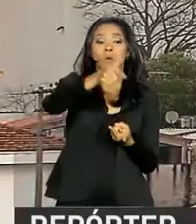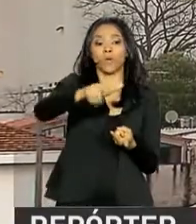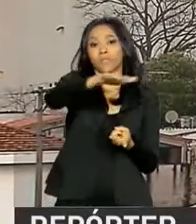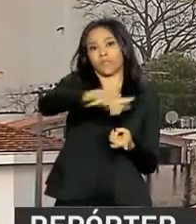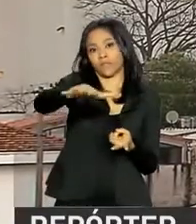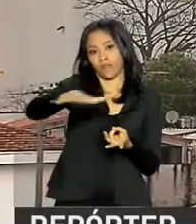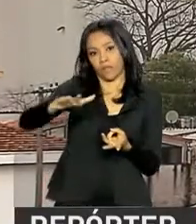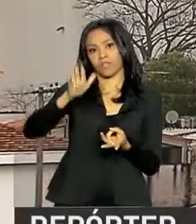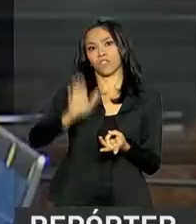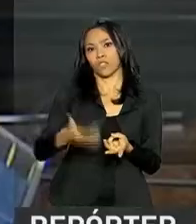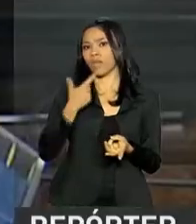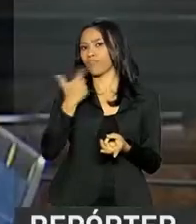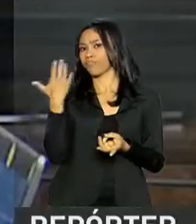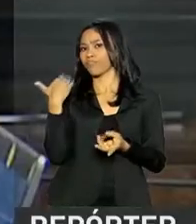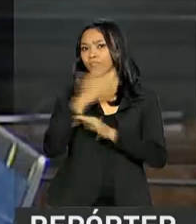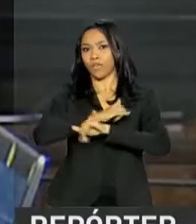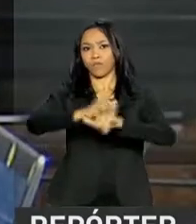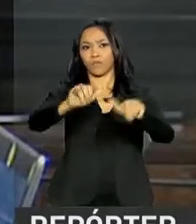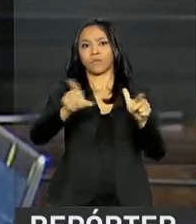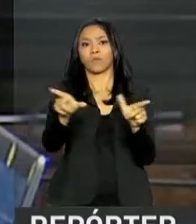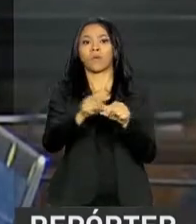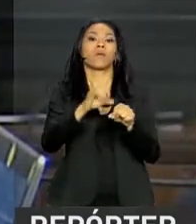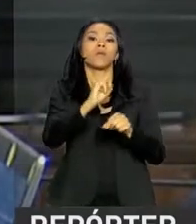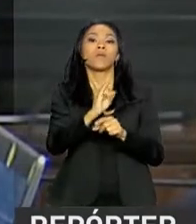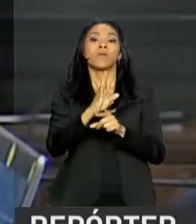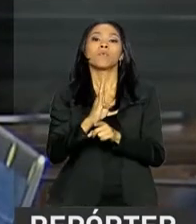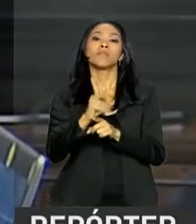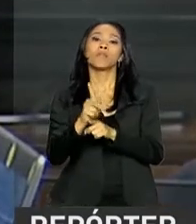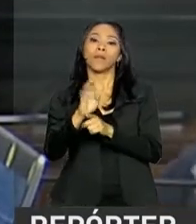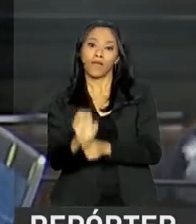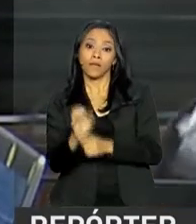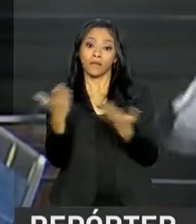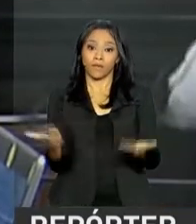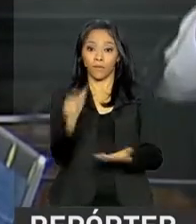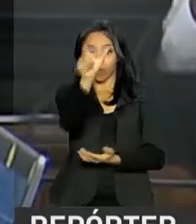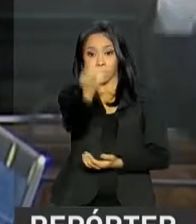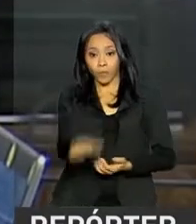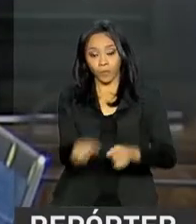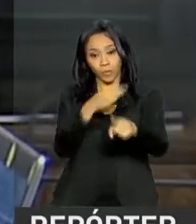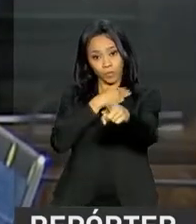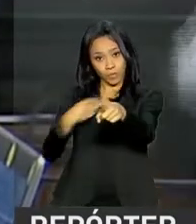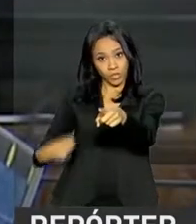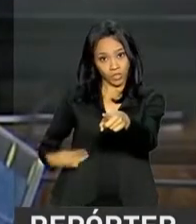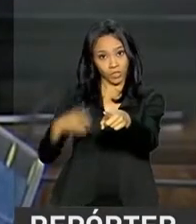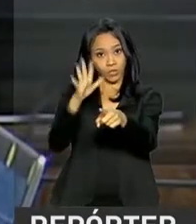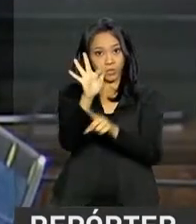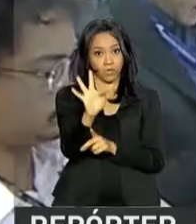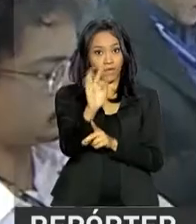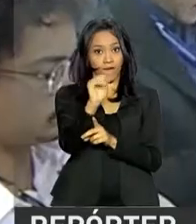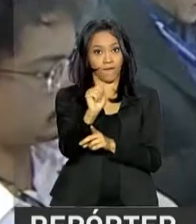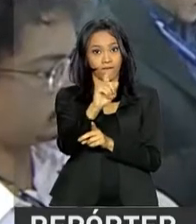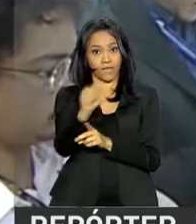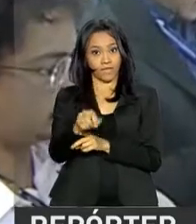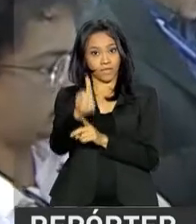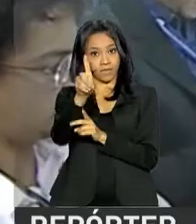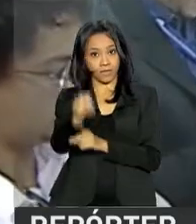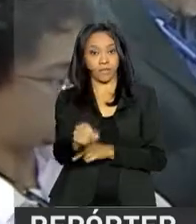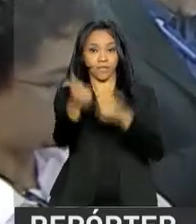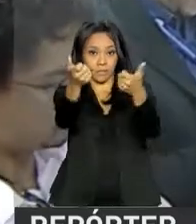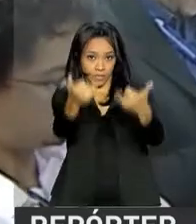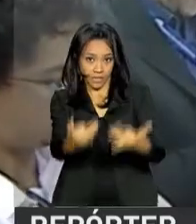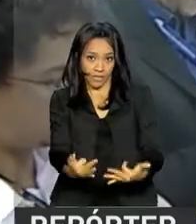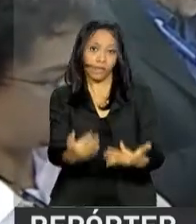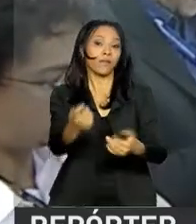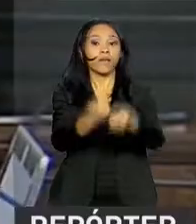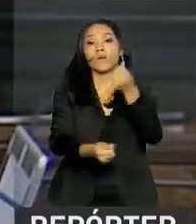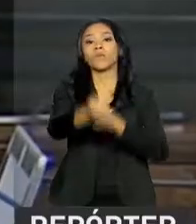informou o ibge para o ministro da fazenda e henrique meirelles o resultado mostra que a economia brasileira está